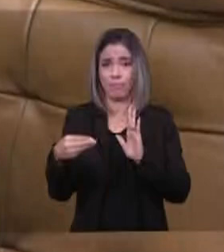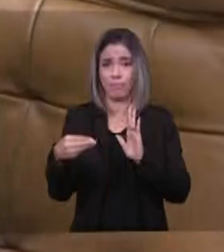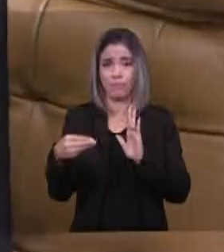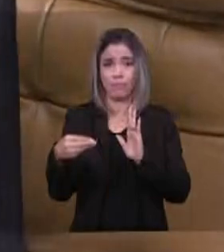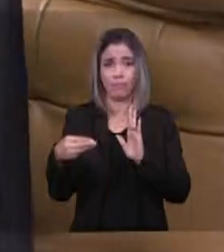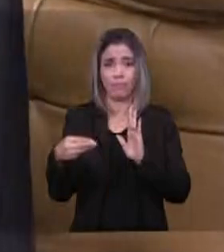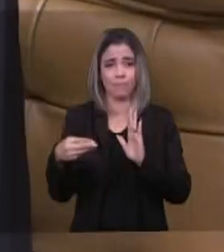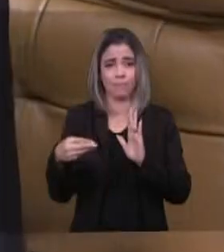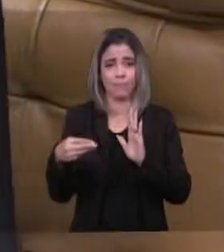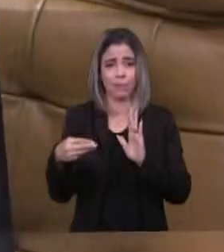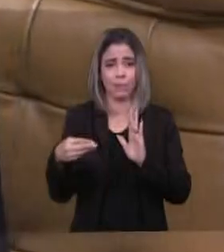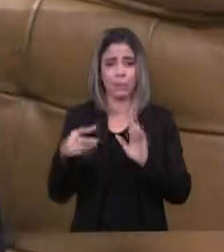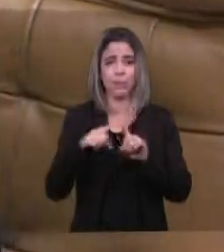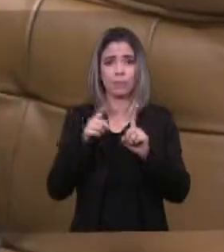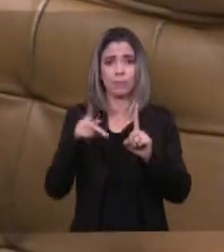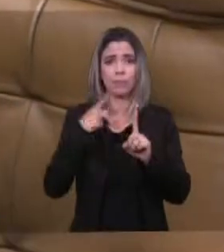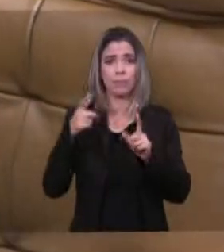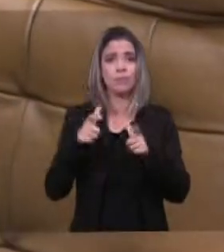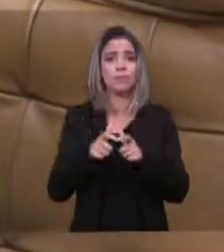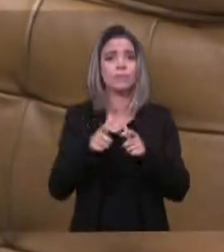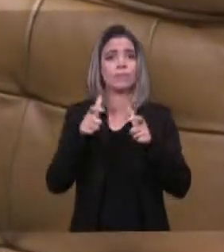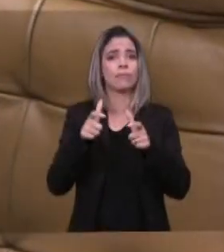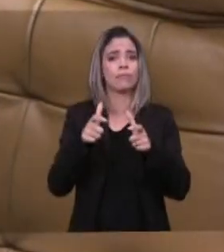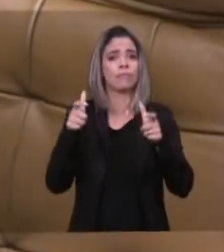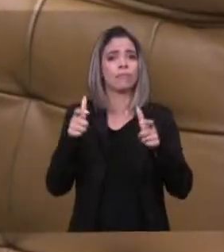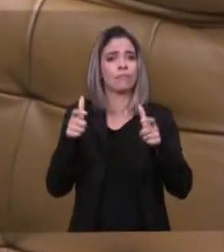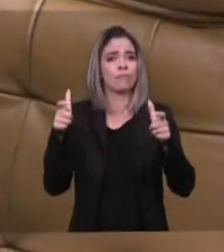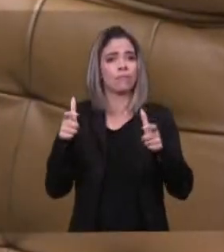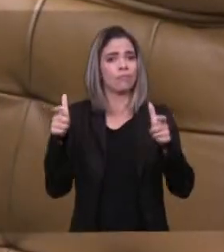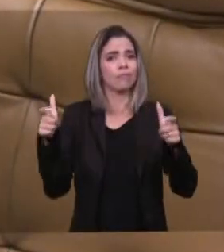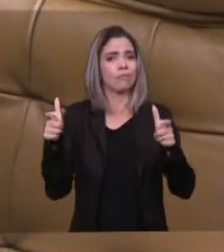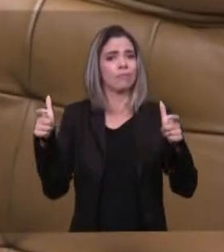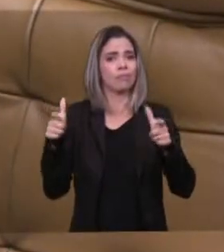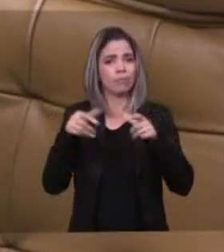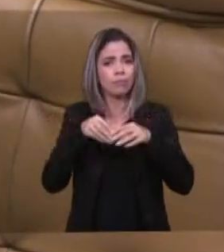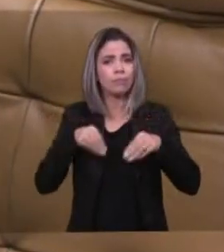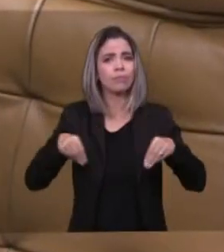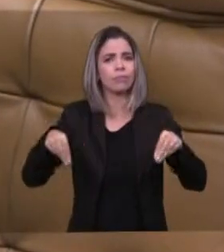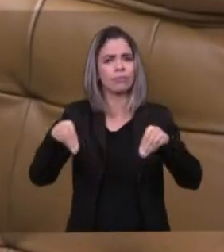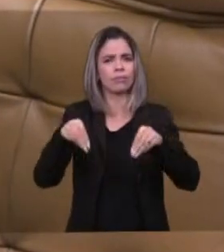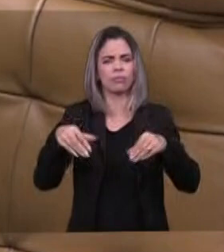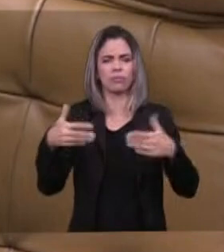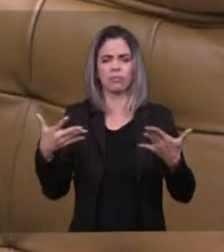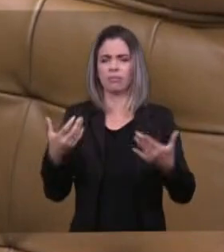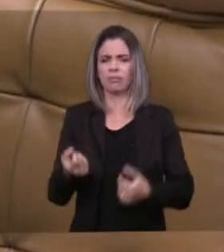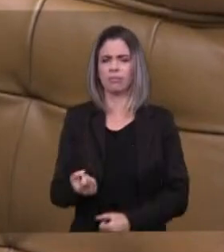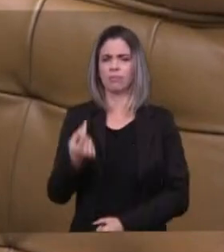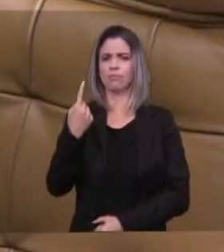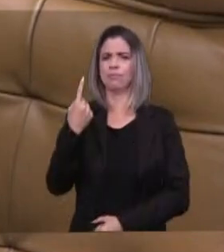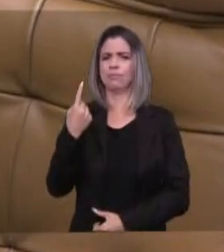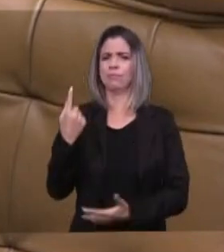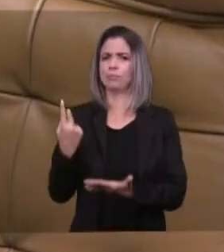E veja, e se fala sempre em expansão de terras. Há algo de errado com isso.